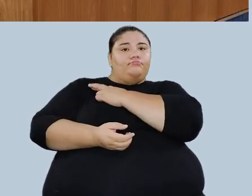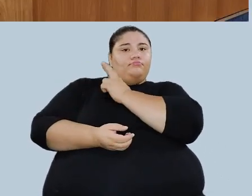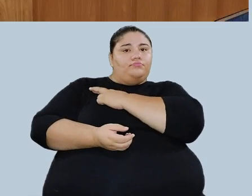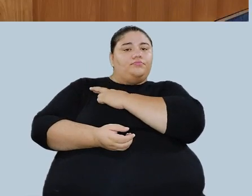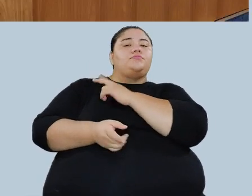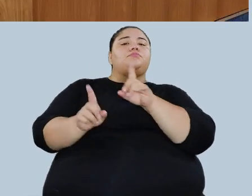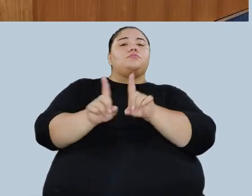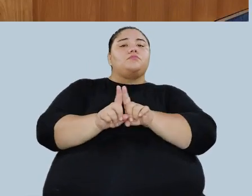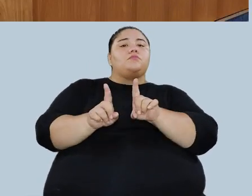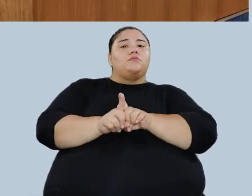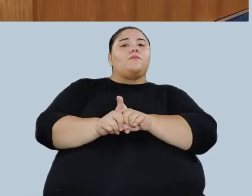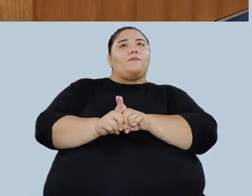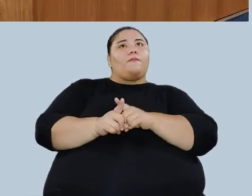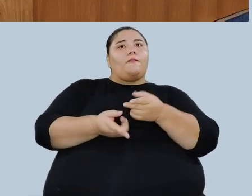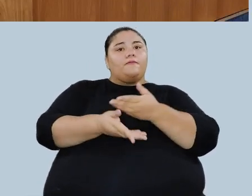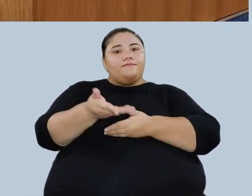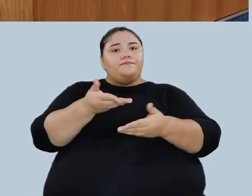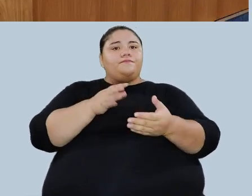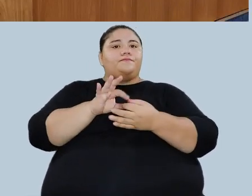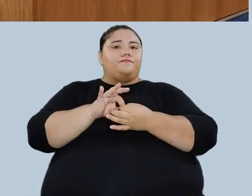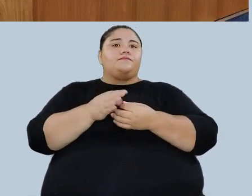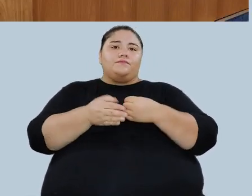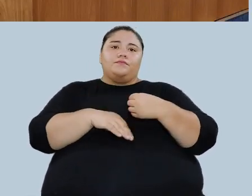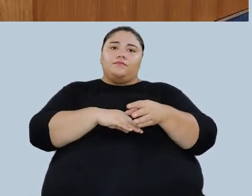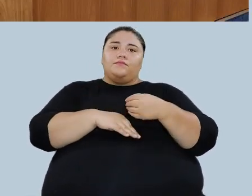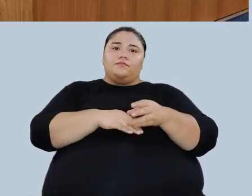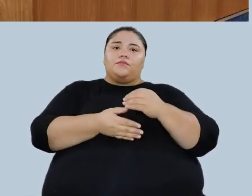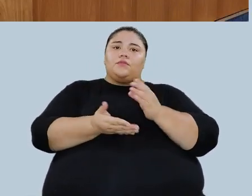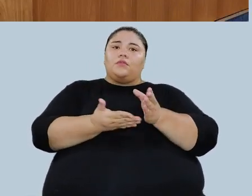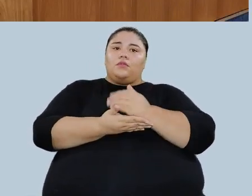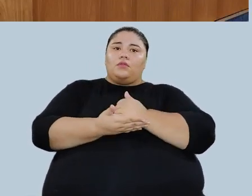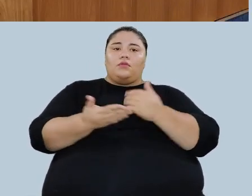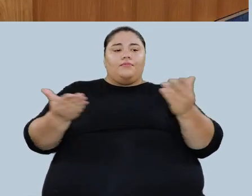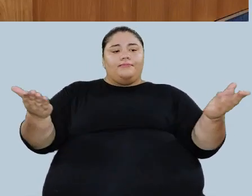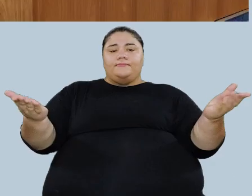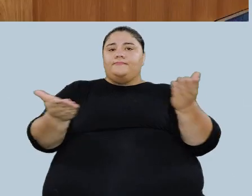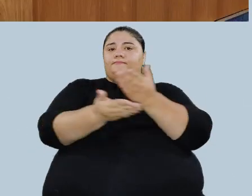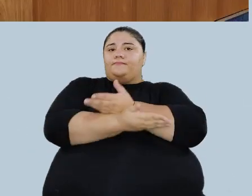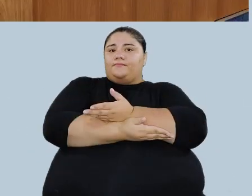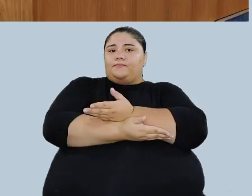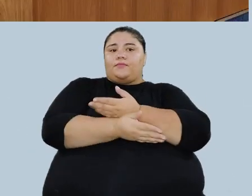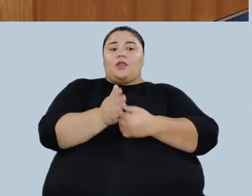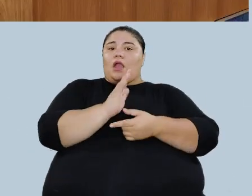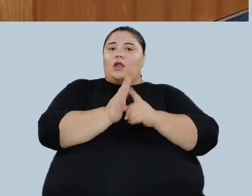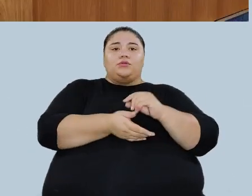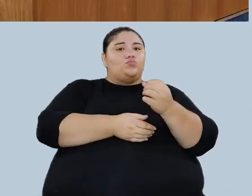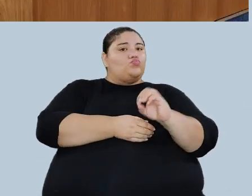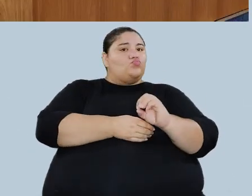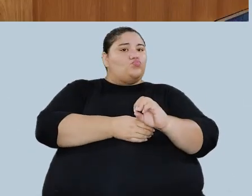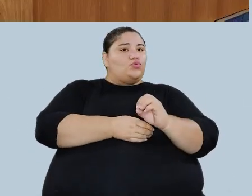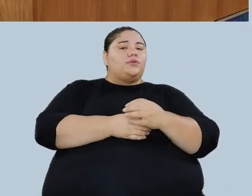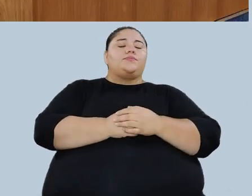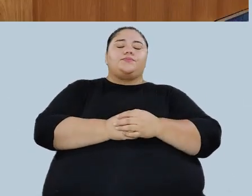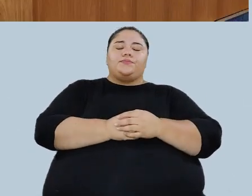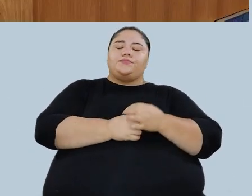por um dever de cooperação, elas estarão obrigadas a fornecer esses dados uma para a outra, o que não havia no passado.